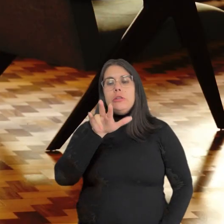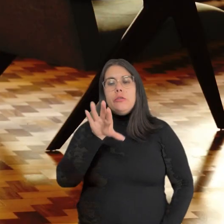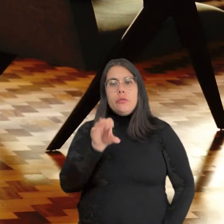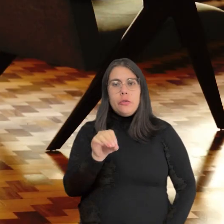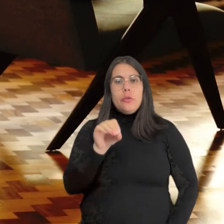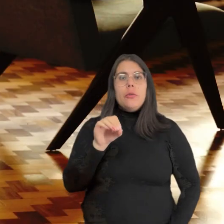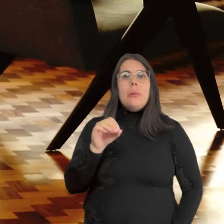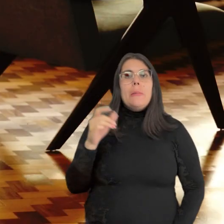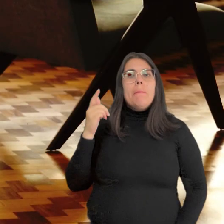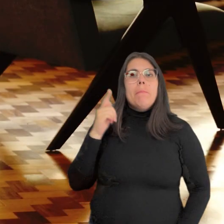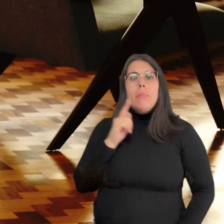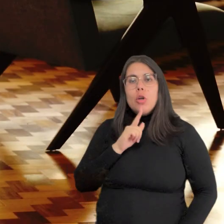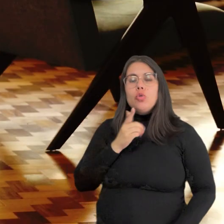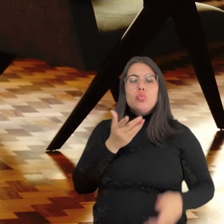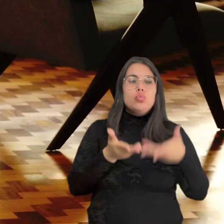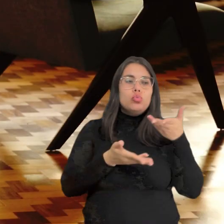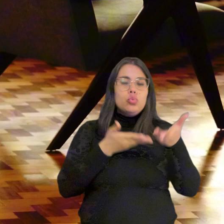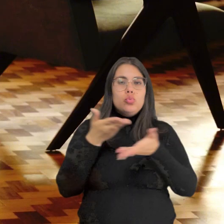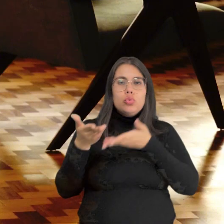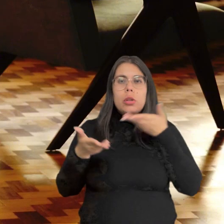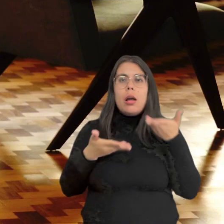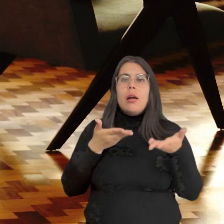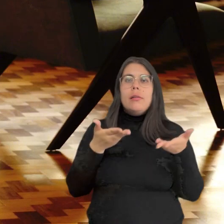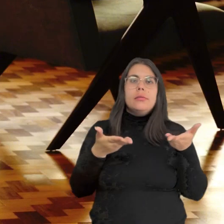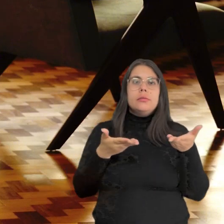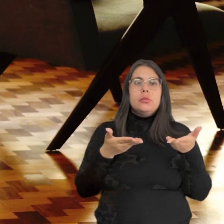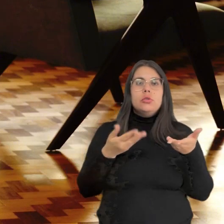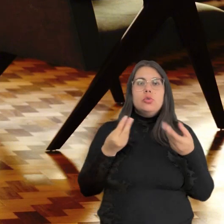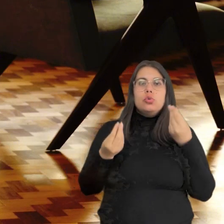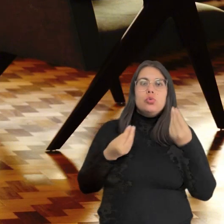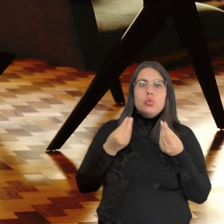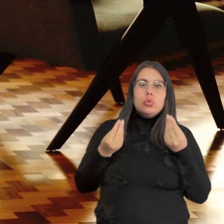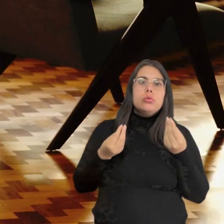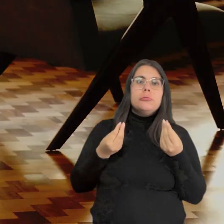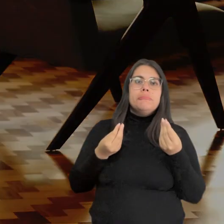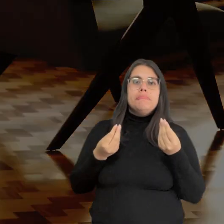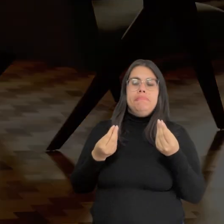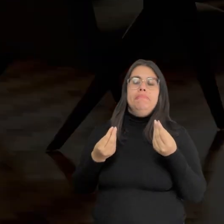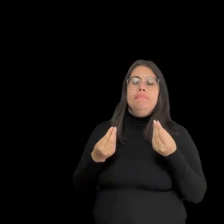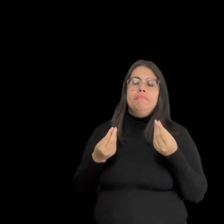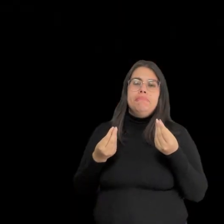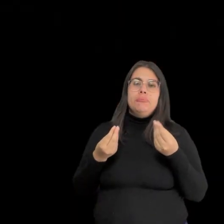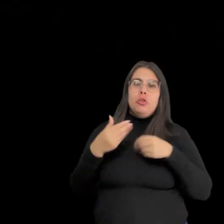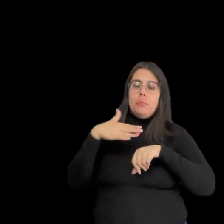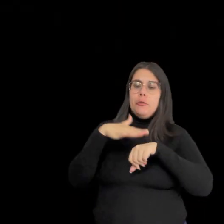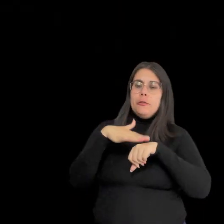específico de encaminhamento da questão do restauro do patrimônio.